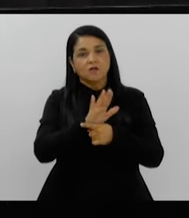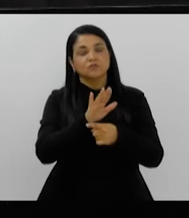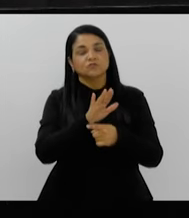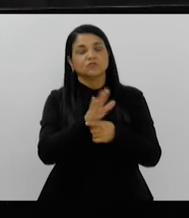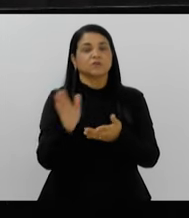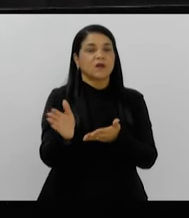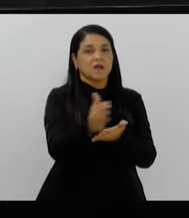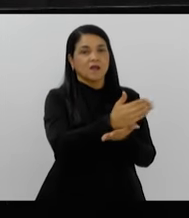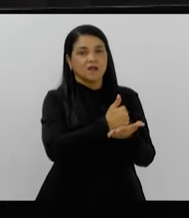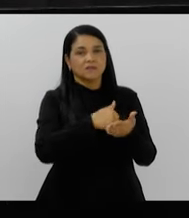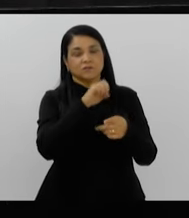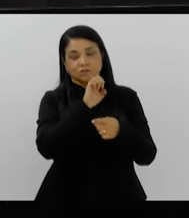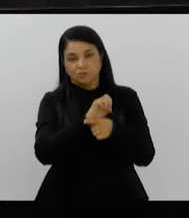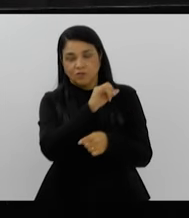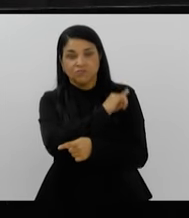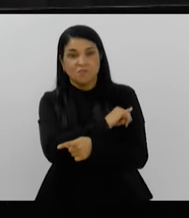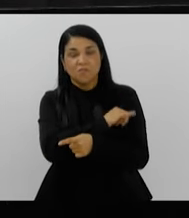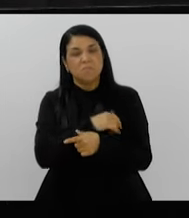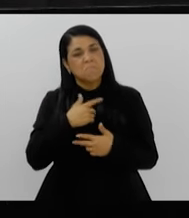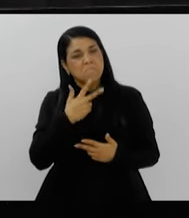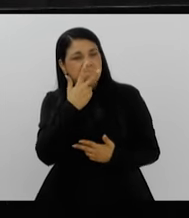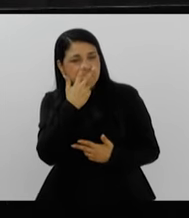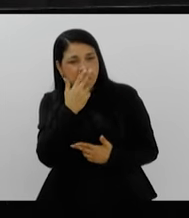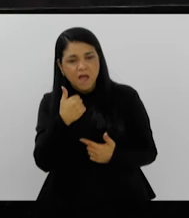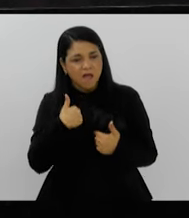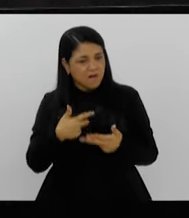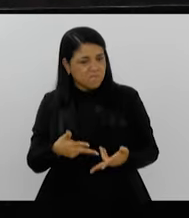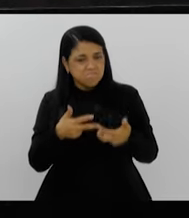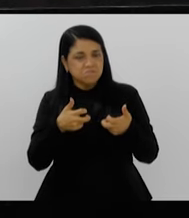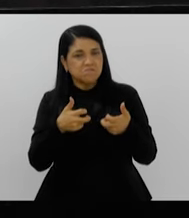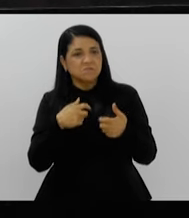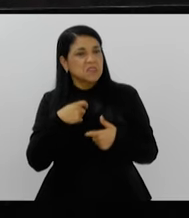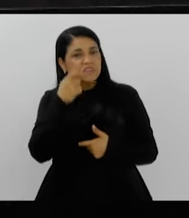do Estado. Mas não me parece, não é, que